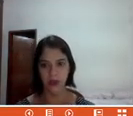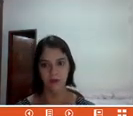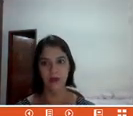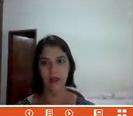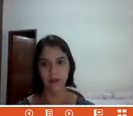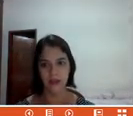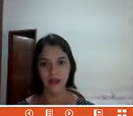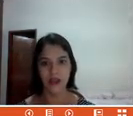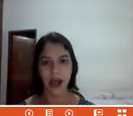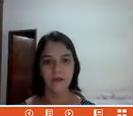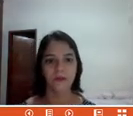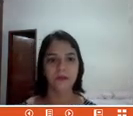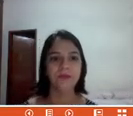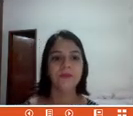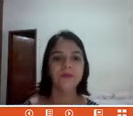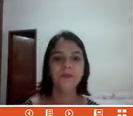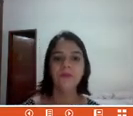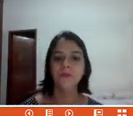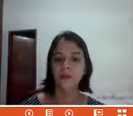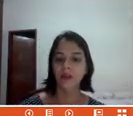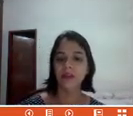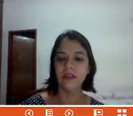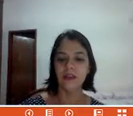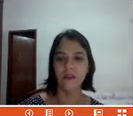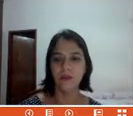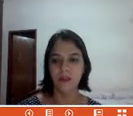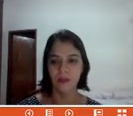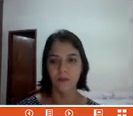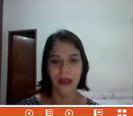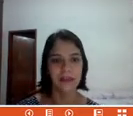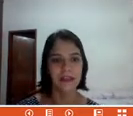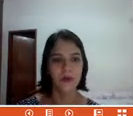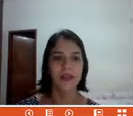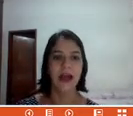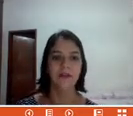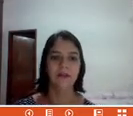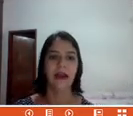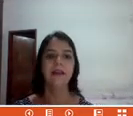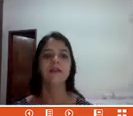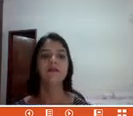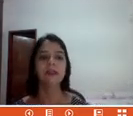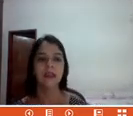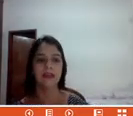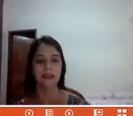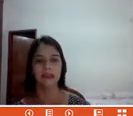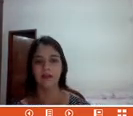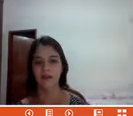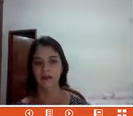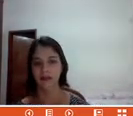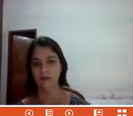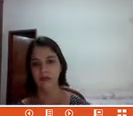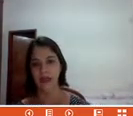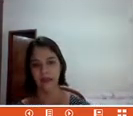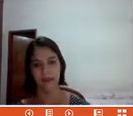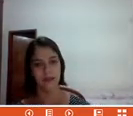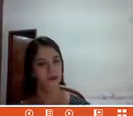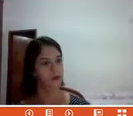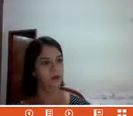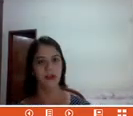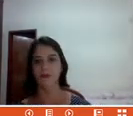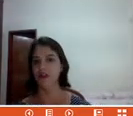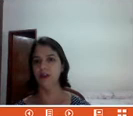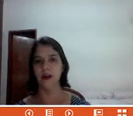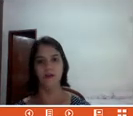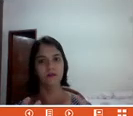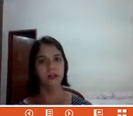no decorrer desse diálogo. Então, nós devemos tomar esse cuidado, tá? Então, é necessário que você conheça essa